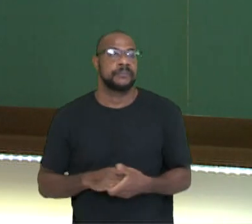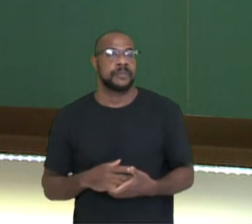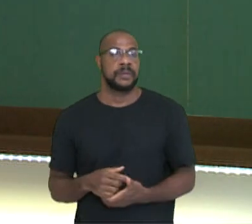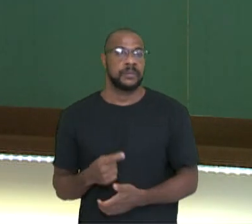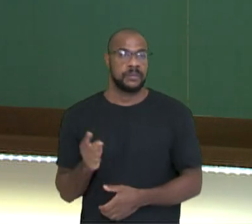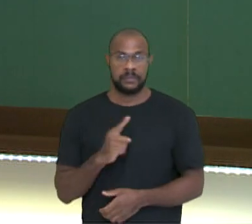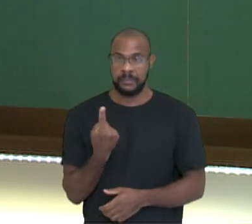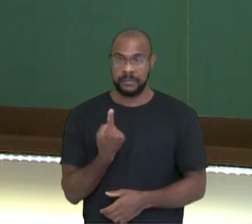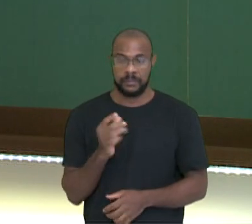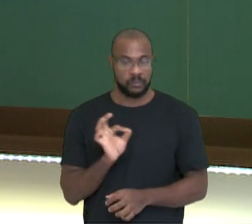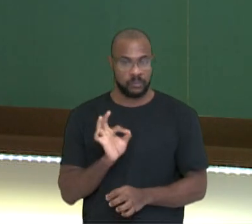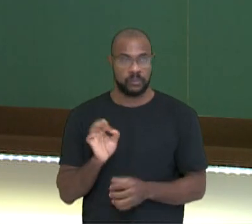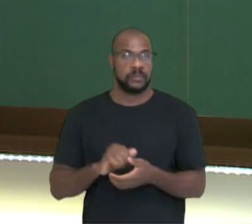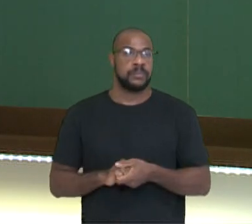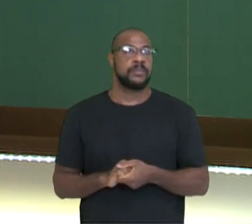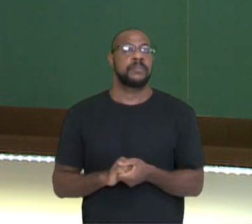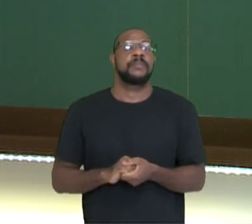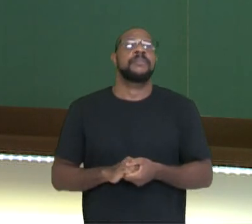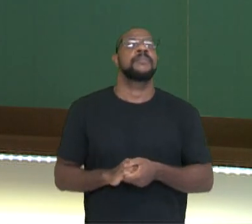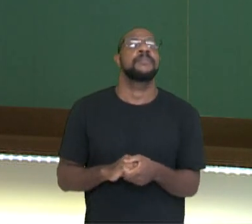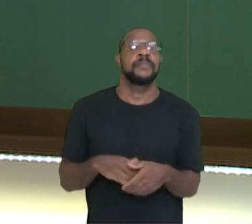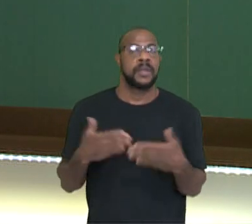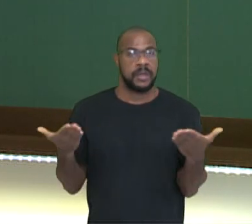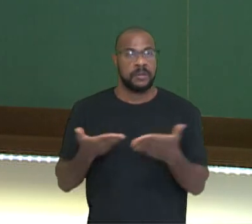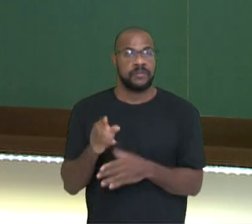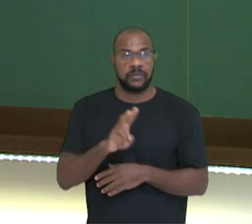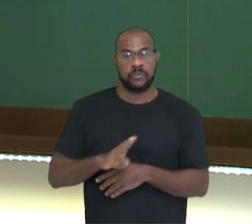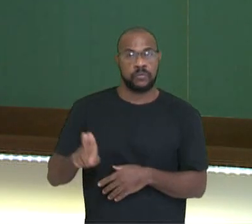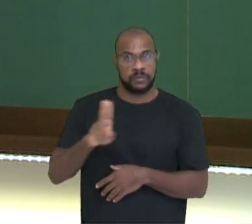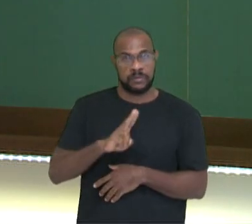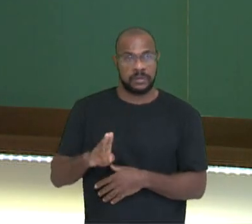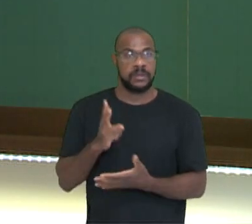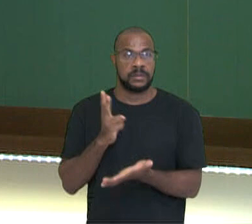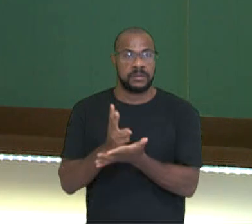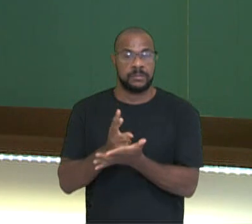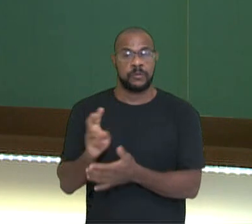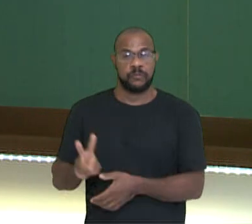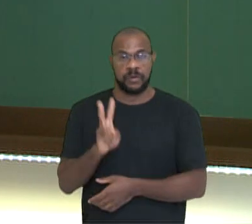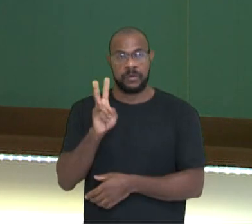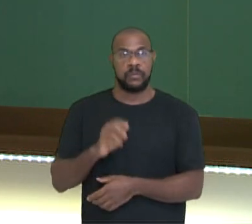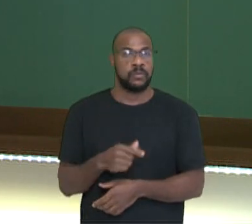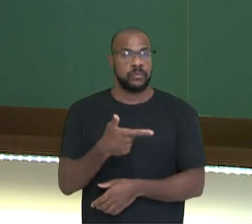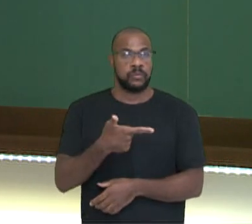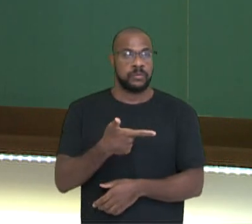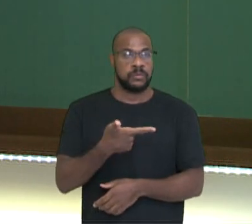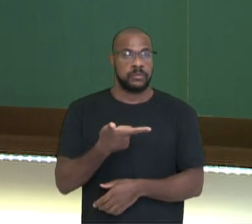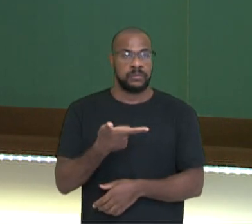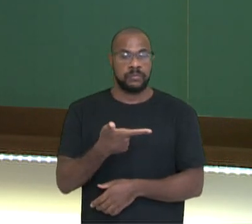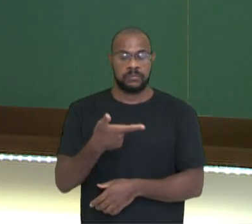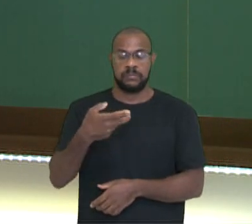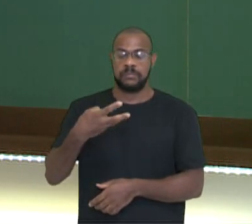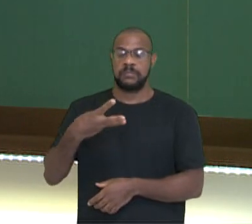tá? Não tem. É esse ângulo que nós vamos usar, porque nós temos que descobrir em qual quadrante o ângulo de